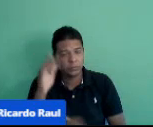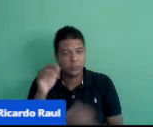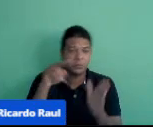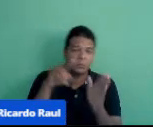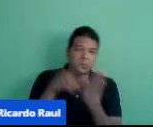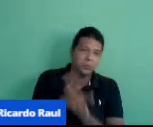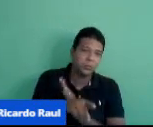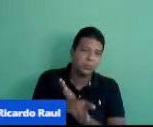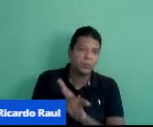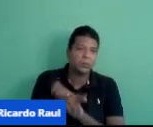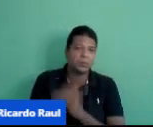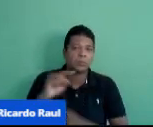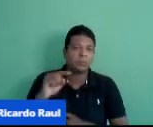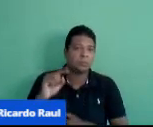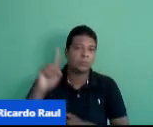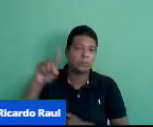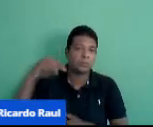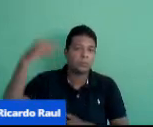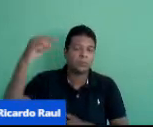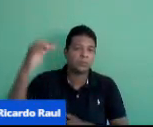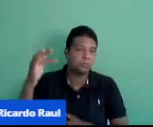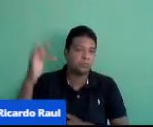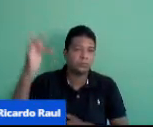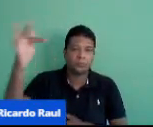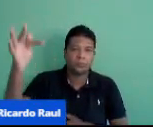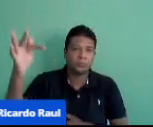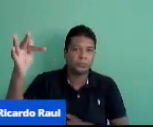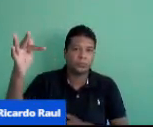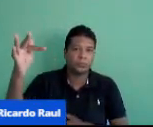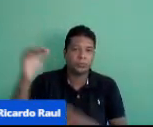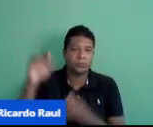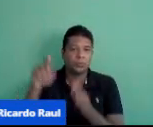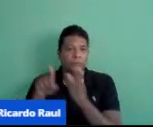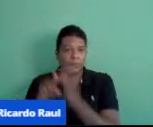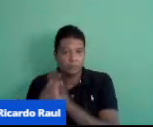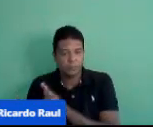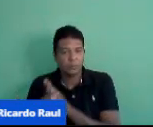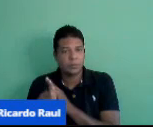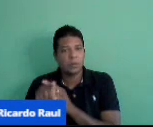ser discutido lá na frente, mas eu já quis antecipar aqui para não esquecer, né, que